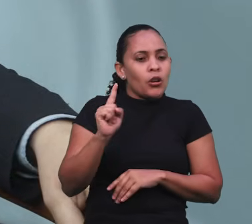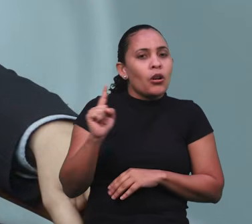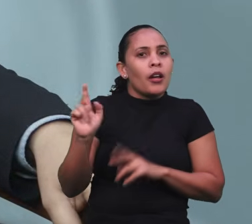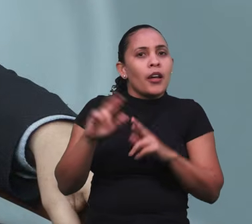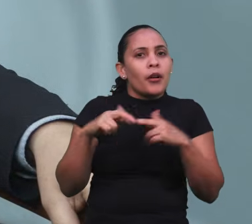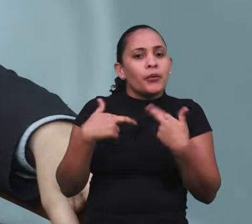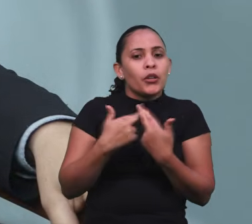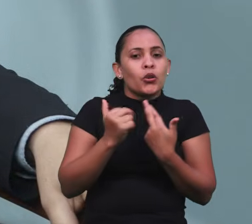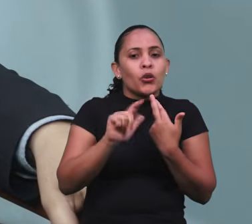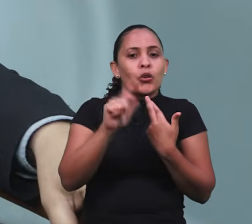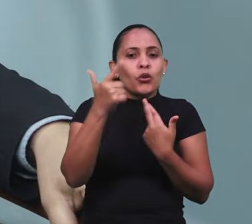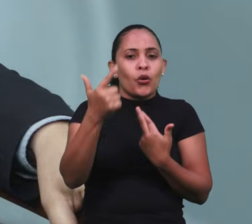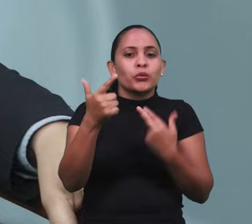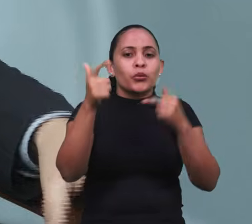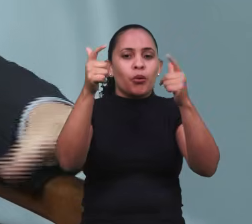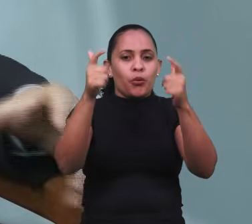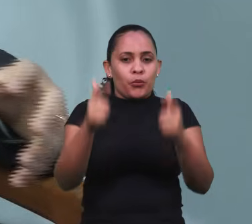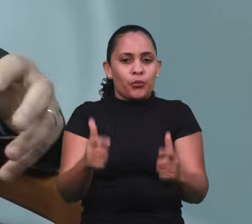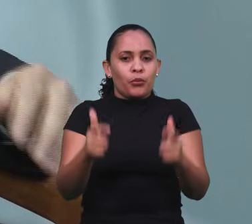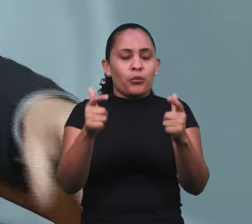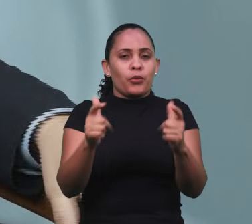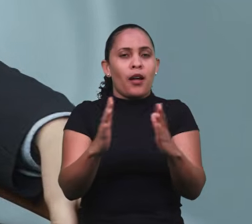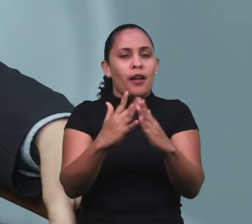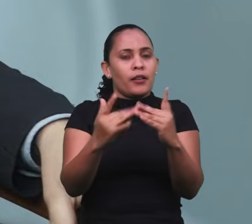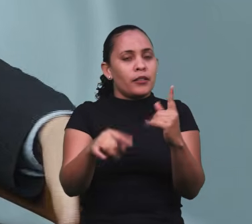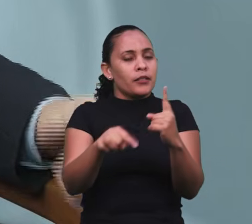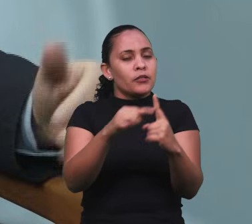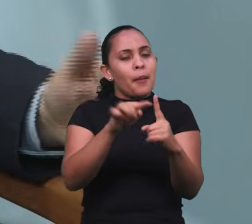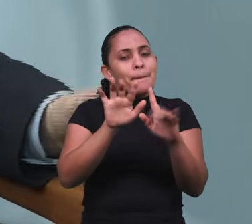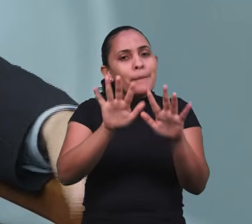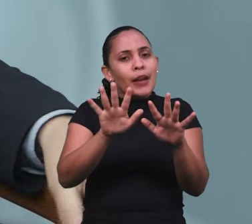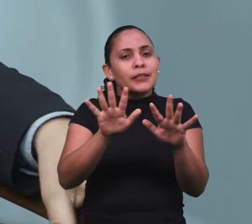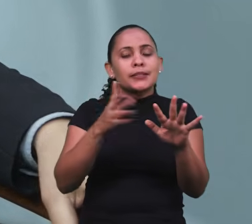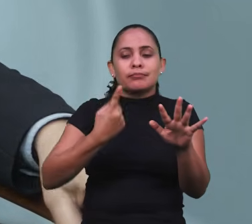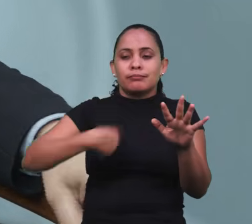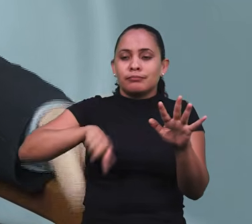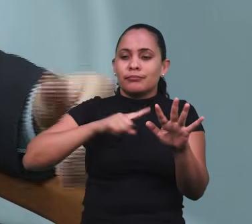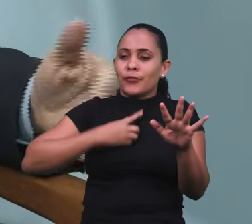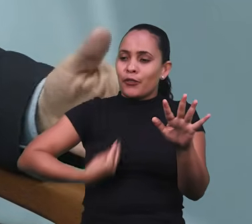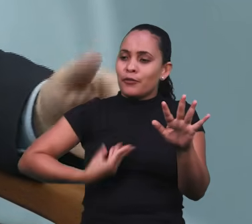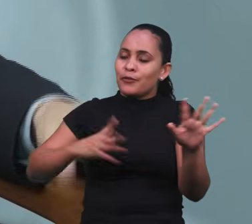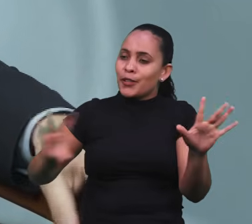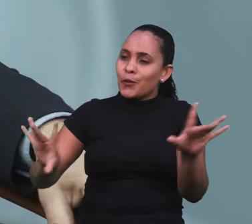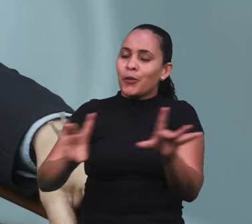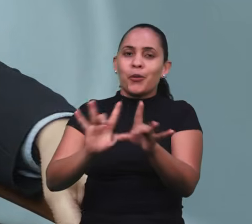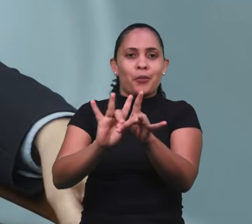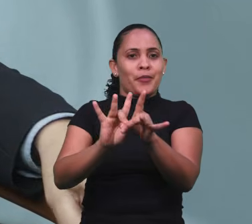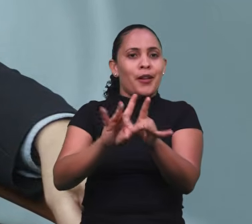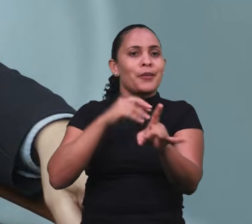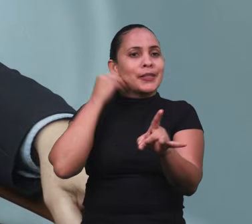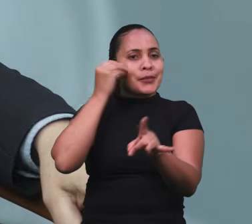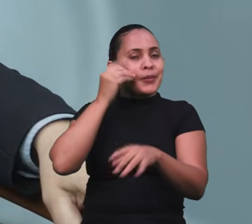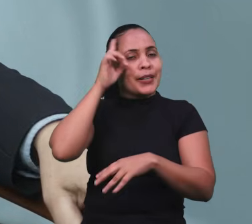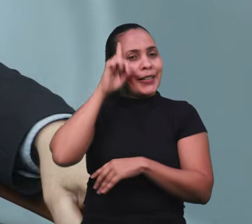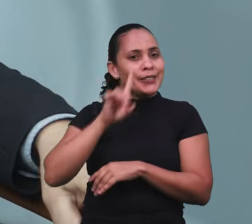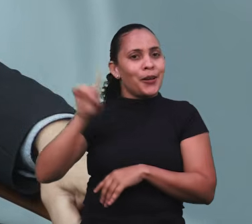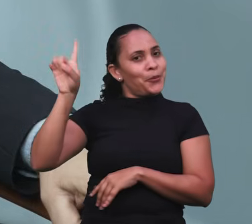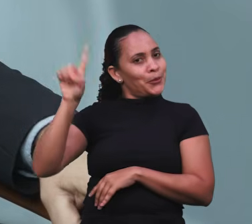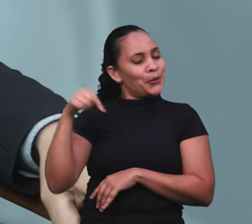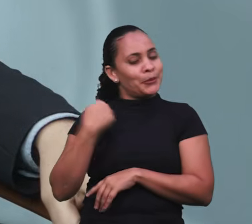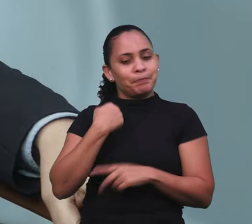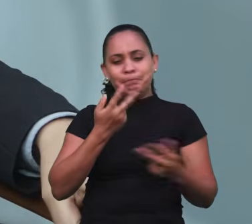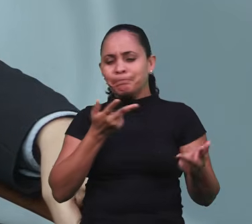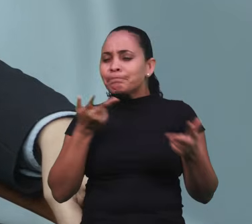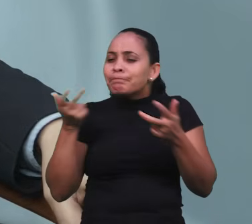às vezes estão reunindo em outro lugar, mas continuam nessa mesma união, mesma comunhão, vivendo a experiência do Senhor, a obra